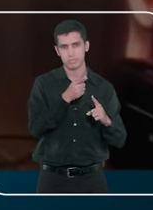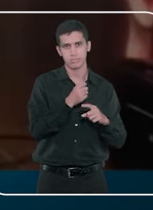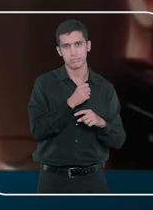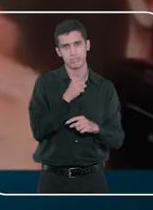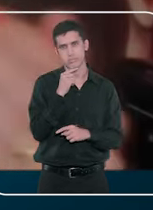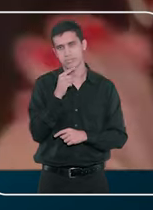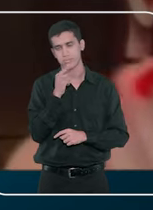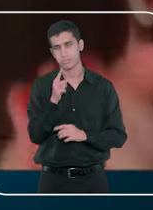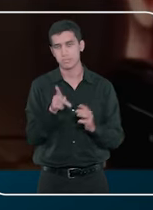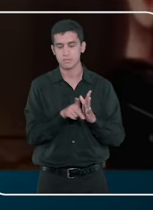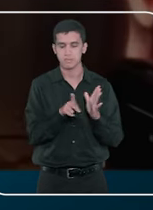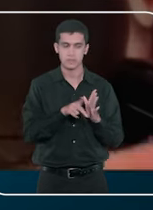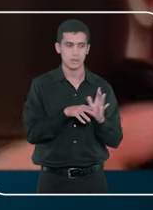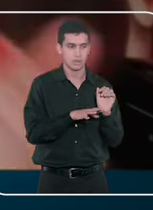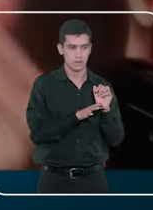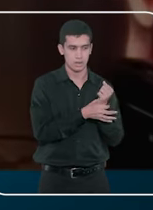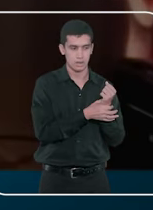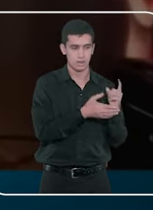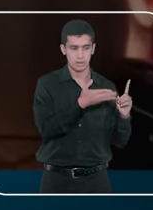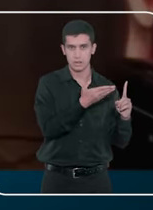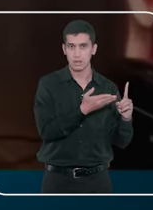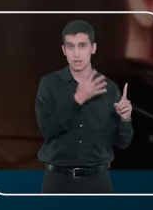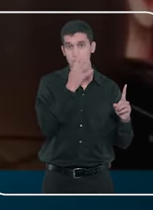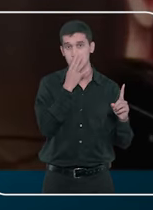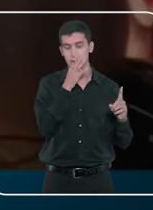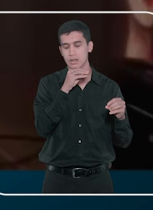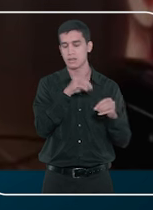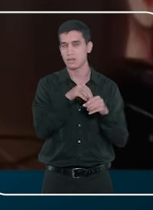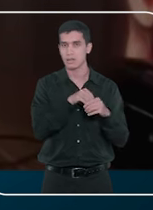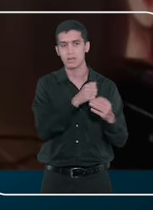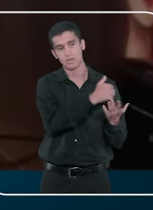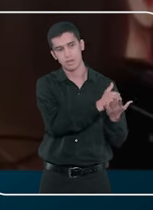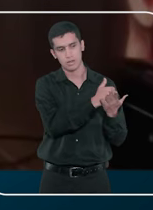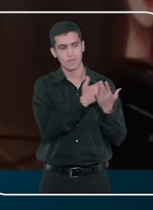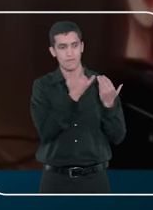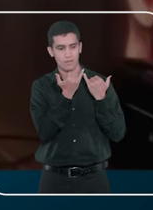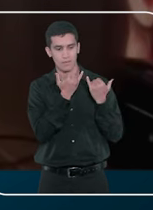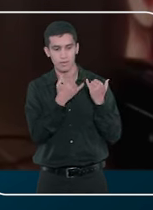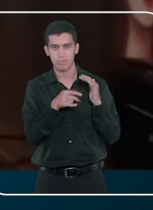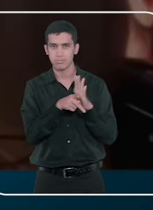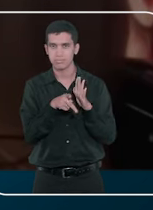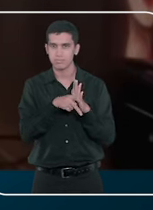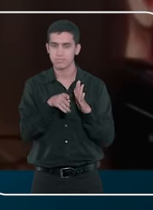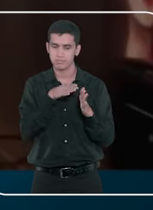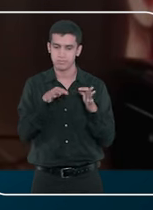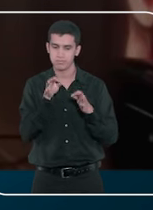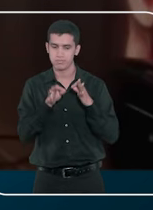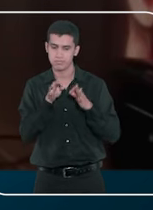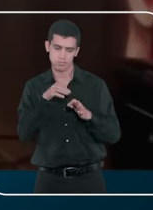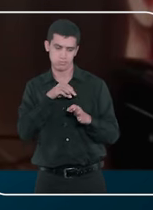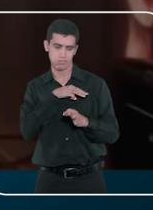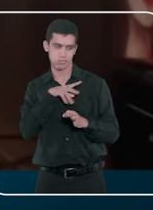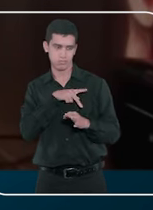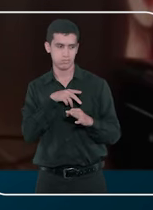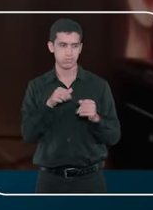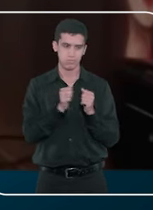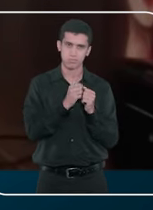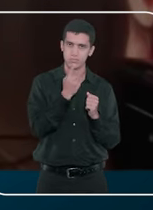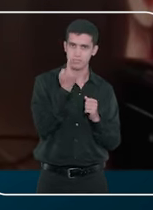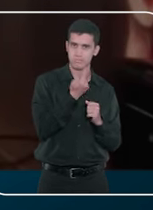insuficiente para lhe garantir interesse em trazer subsídios à persecução. Nós vamos dizer que ele